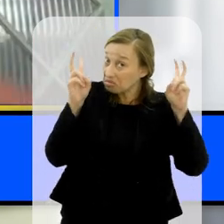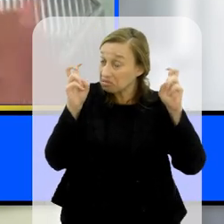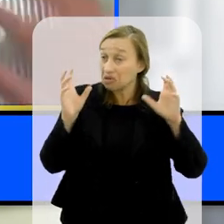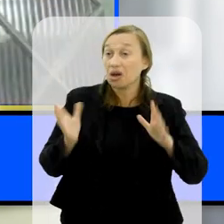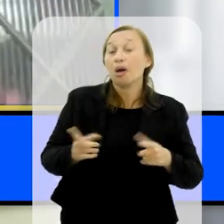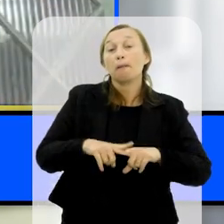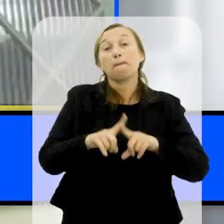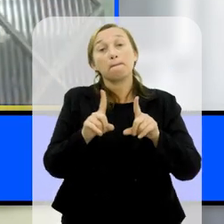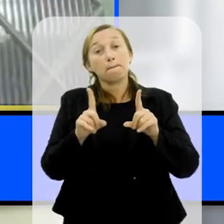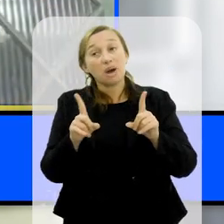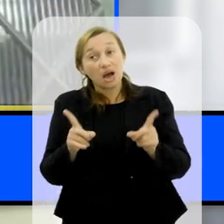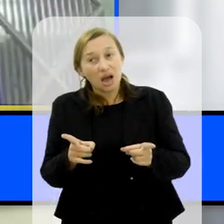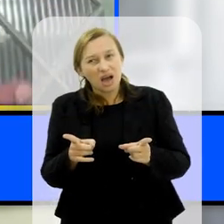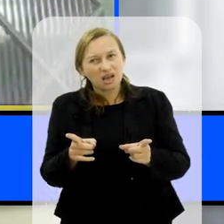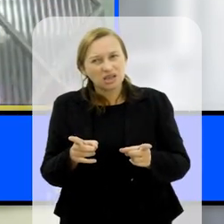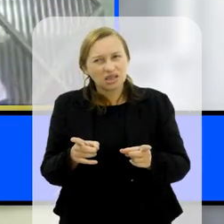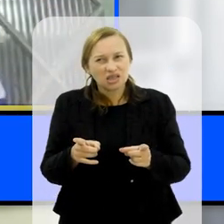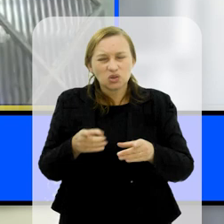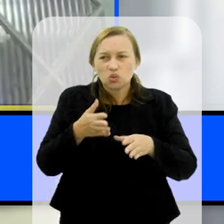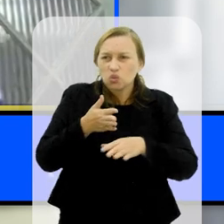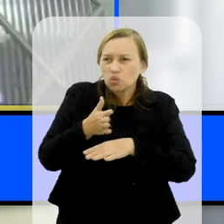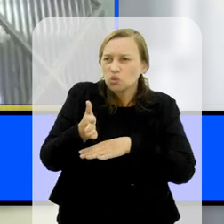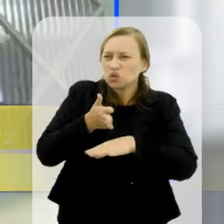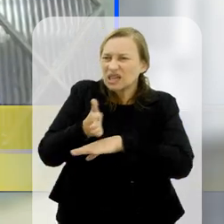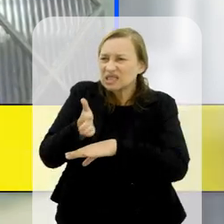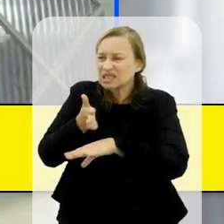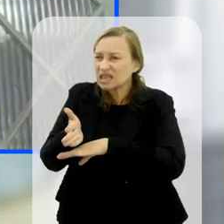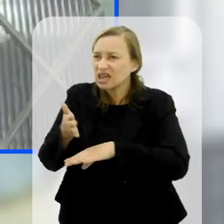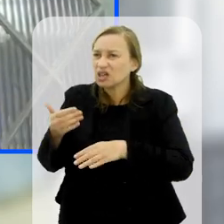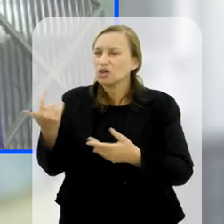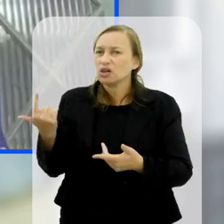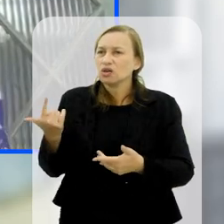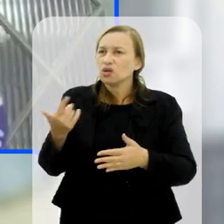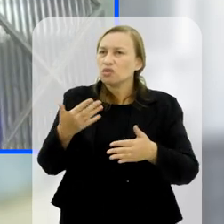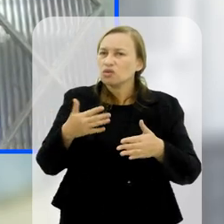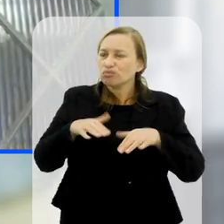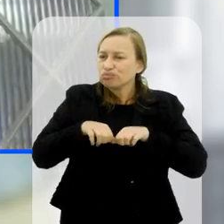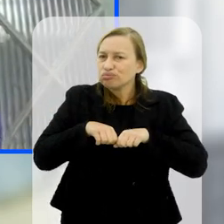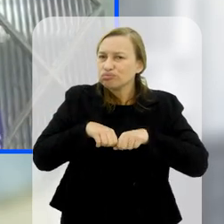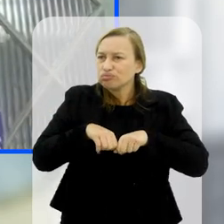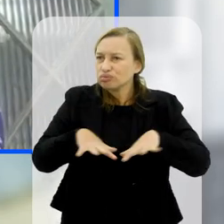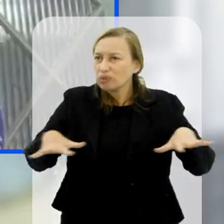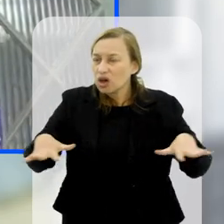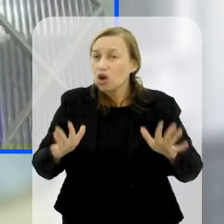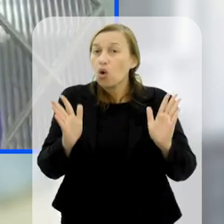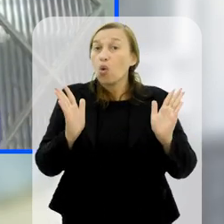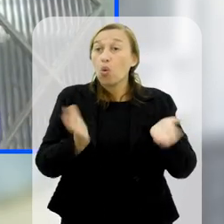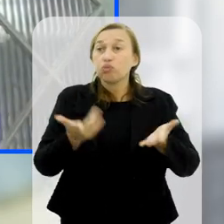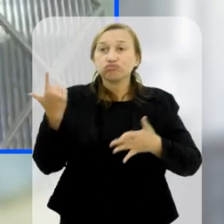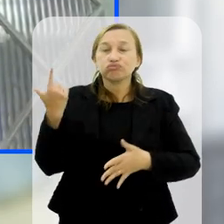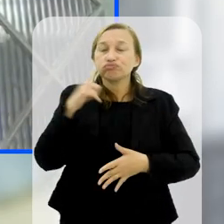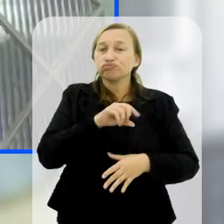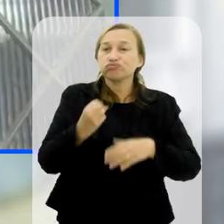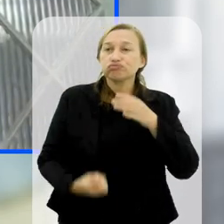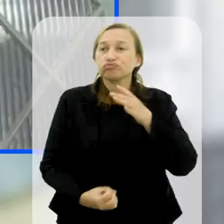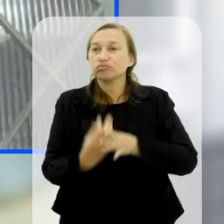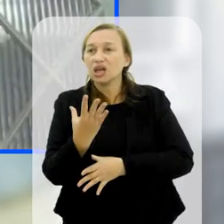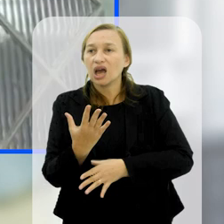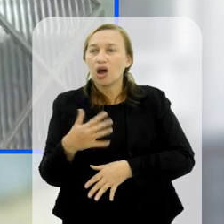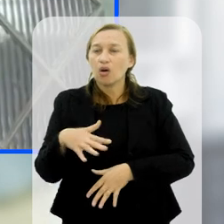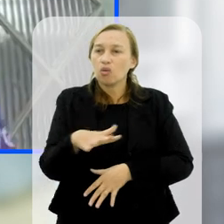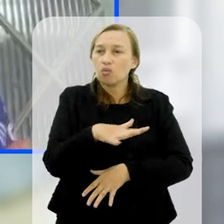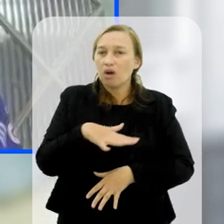democrático, mas de algum jeito os acessos foram chegando mesmo, foram se difundindo. A gente hoje conseguiu construir